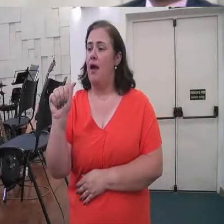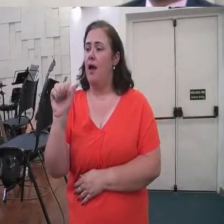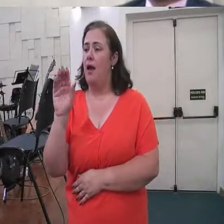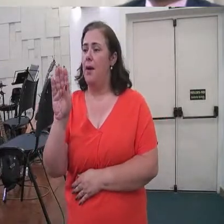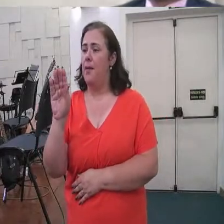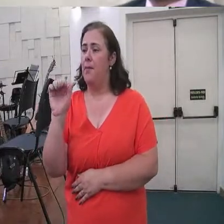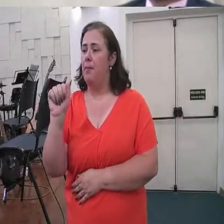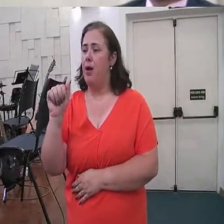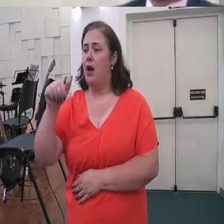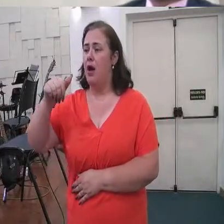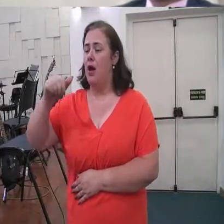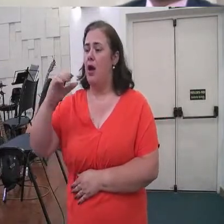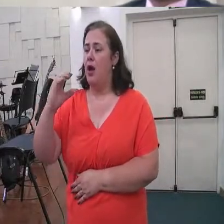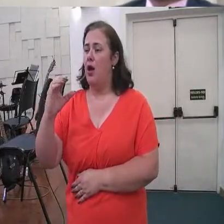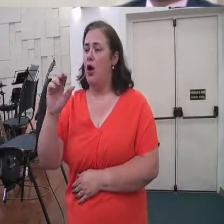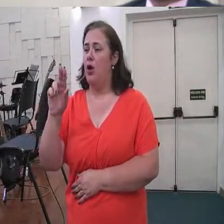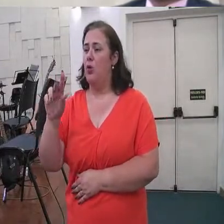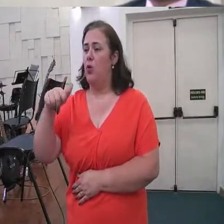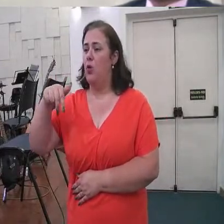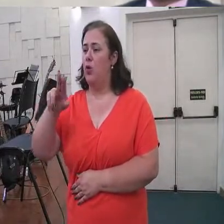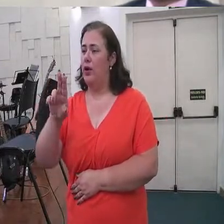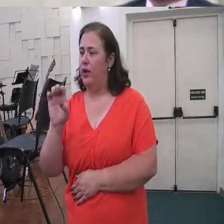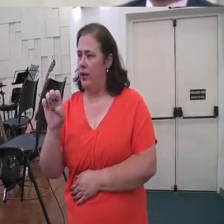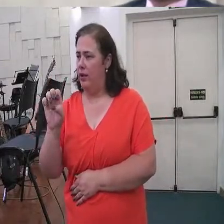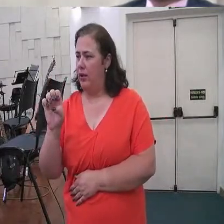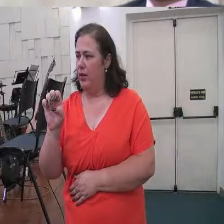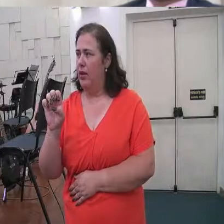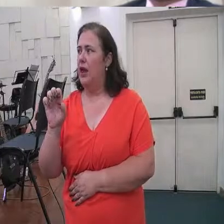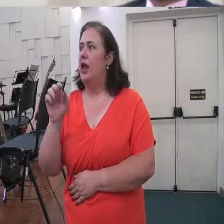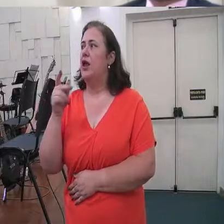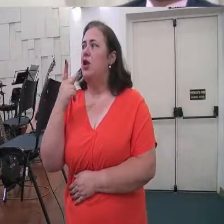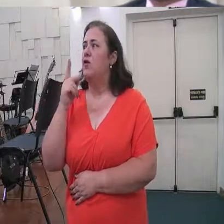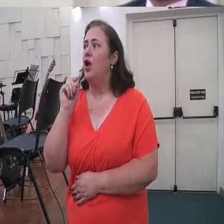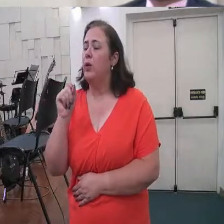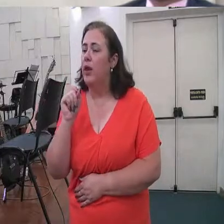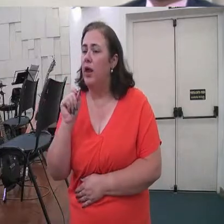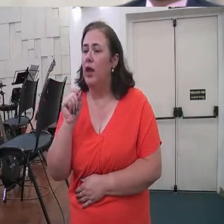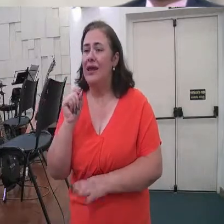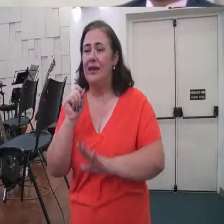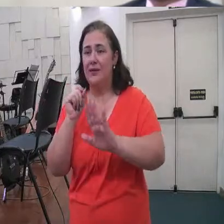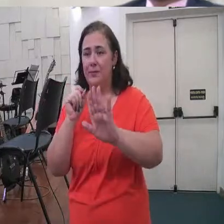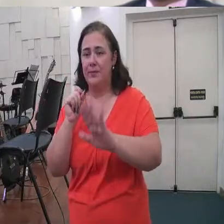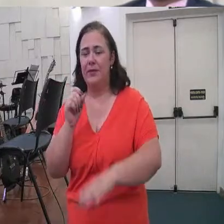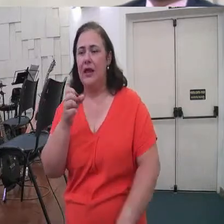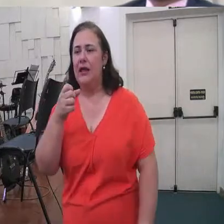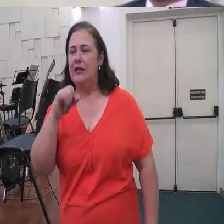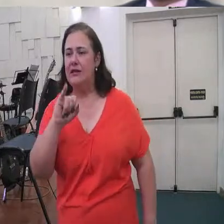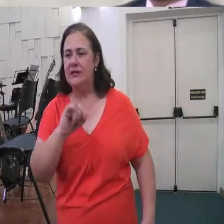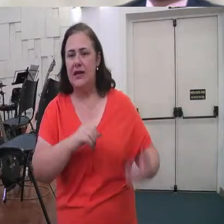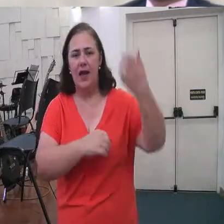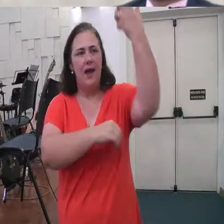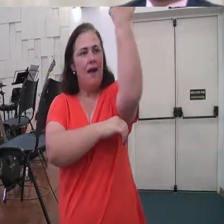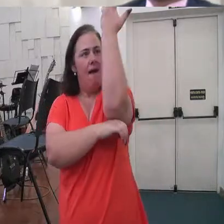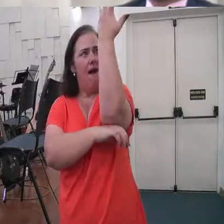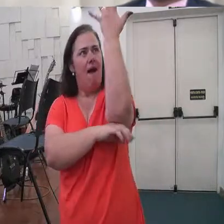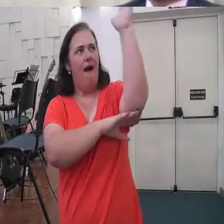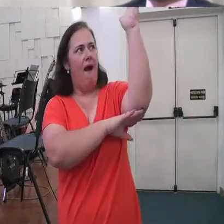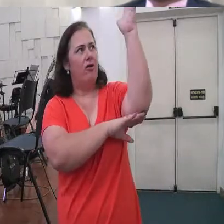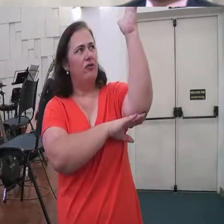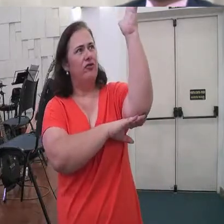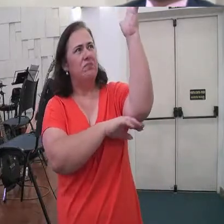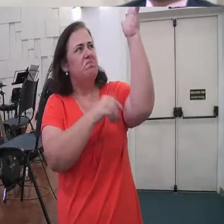assim: ainda que a figueira não floresça, nem haja fruto na